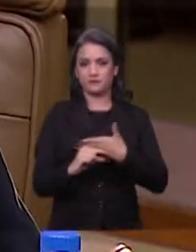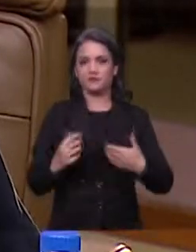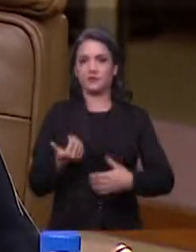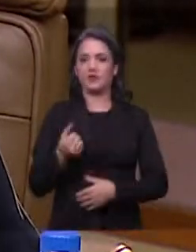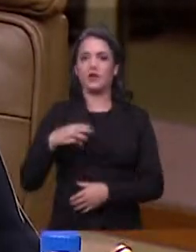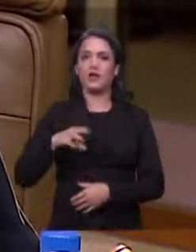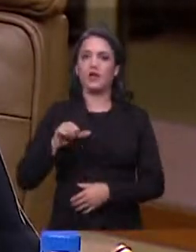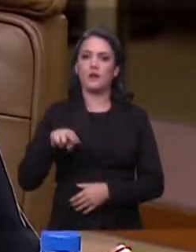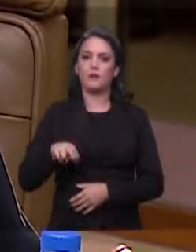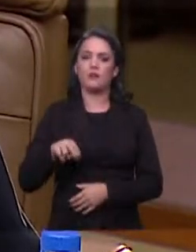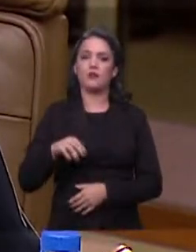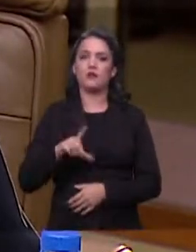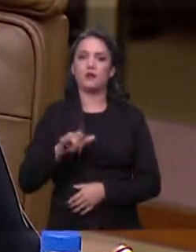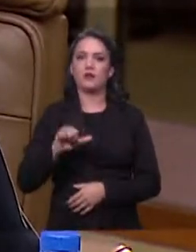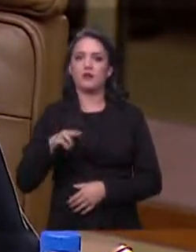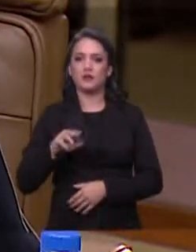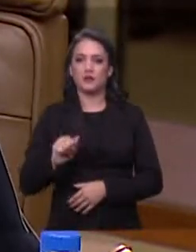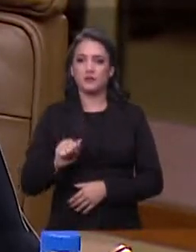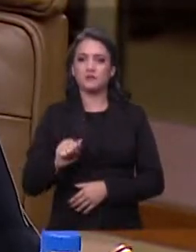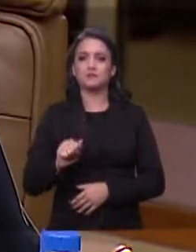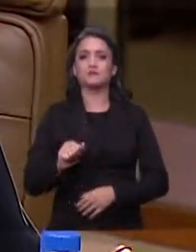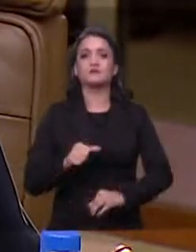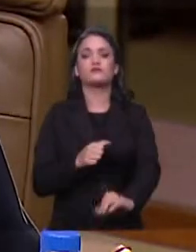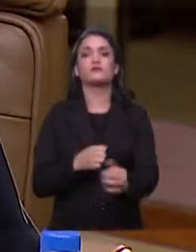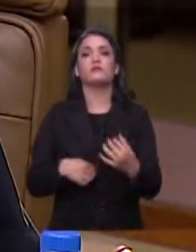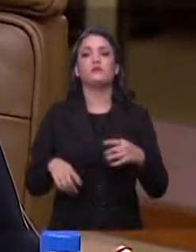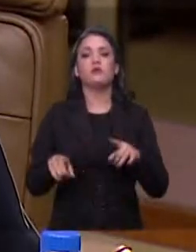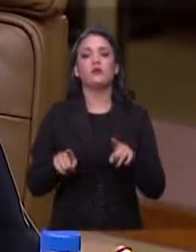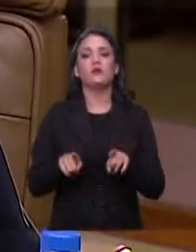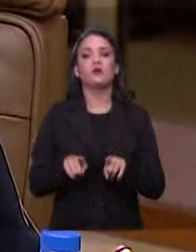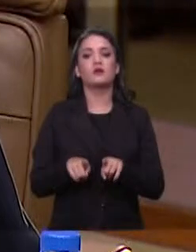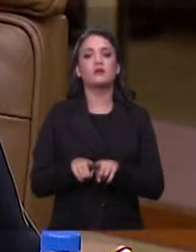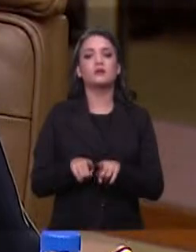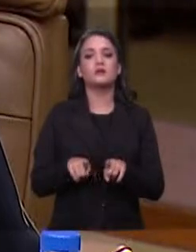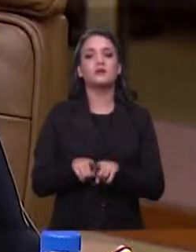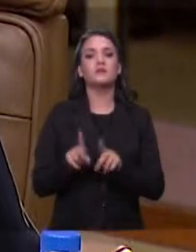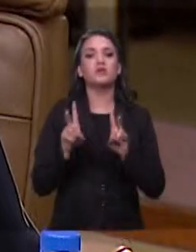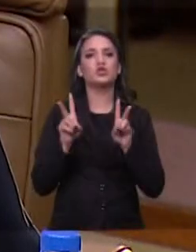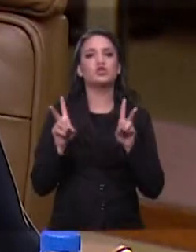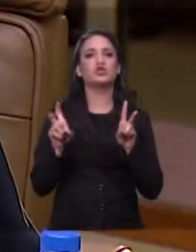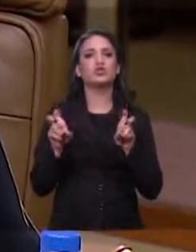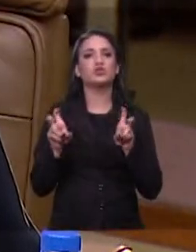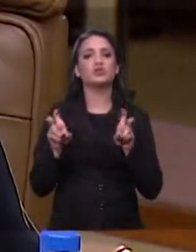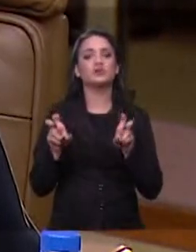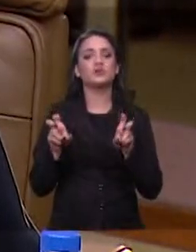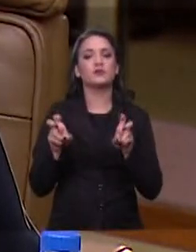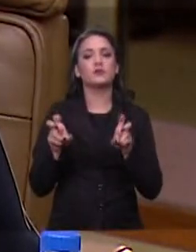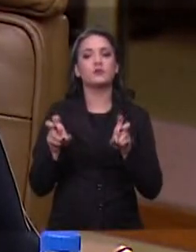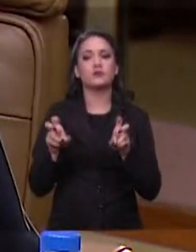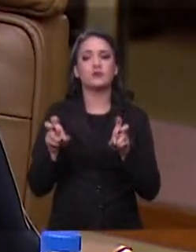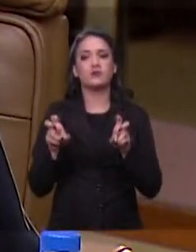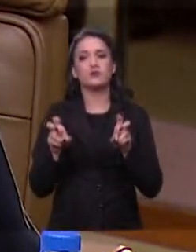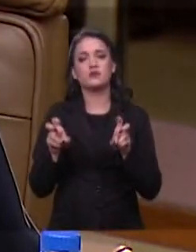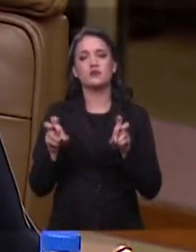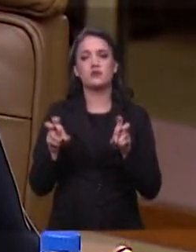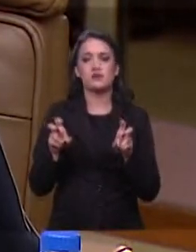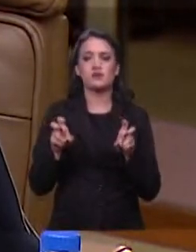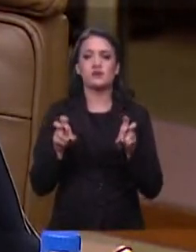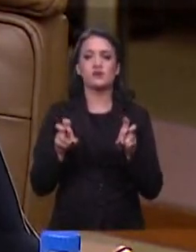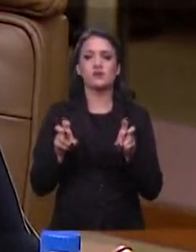Amin Lima da Silva, precisamente sobre este tema